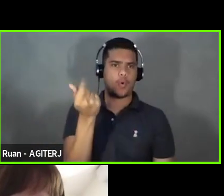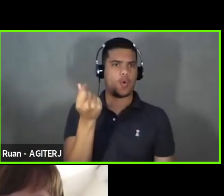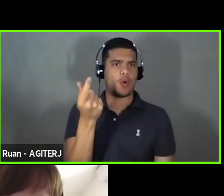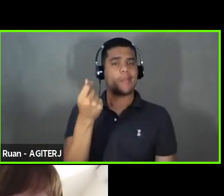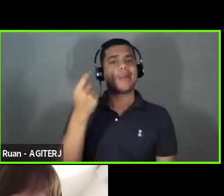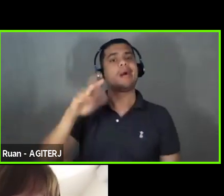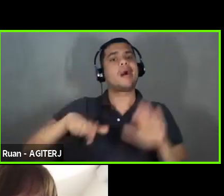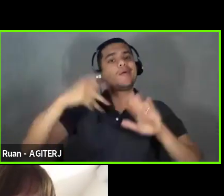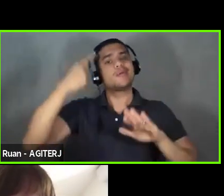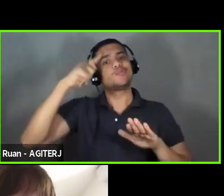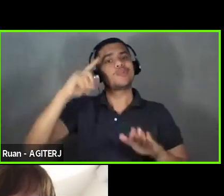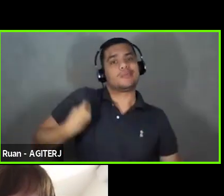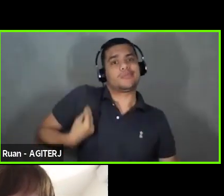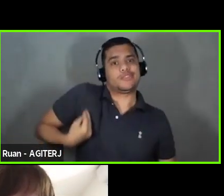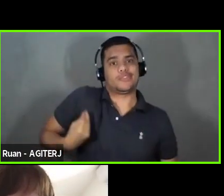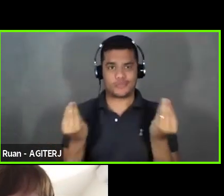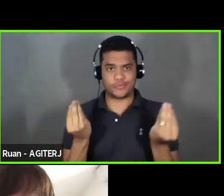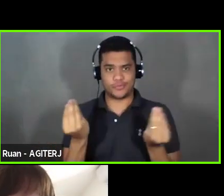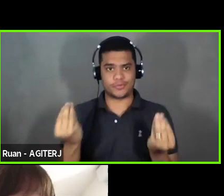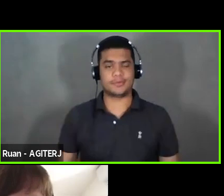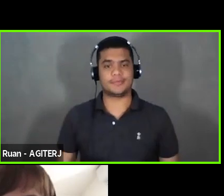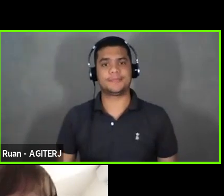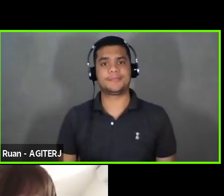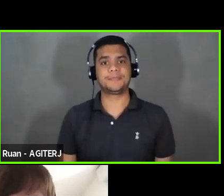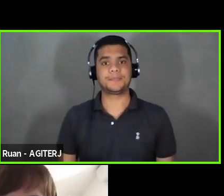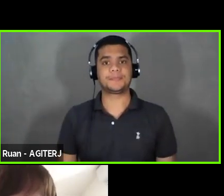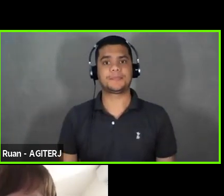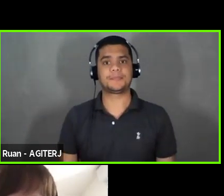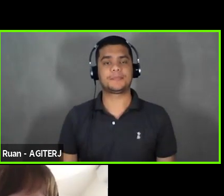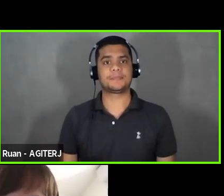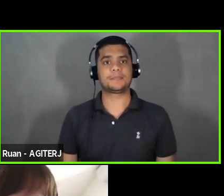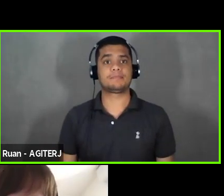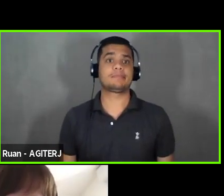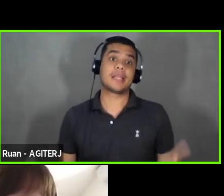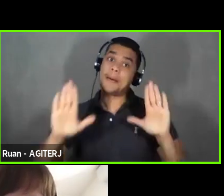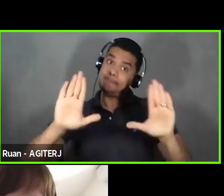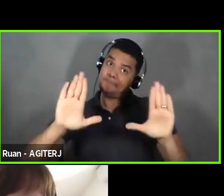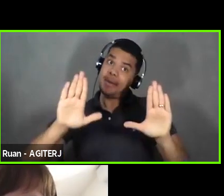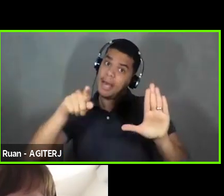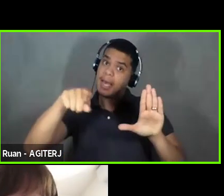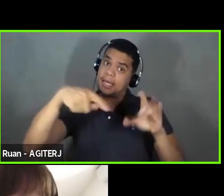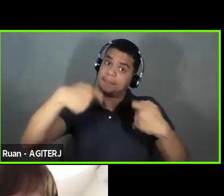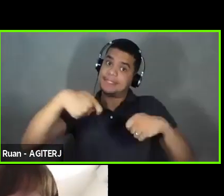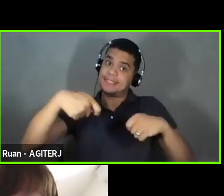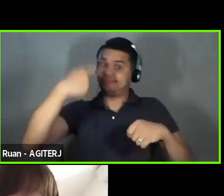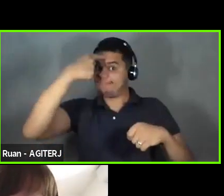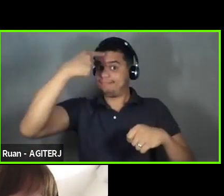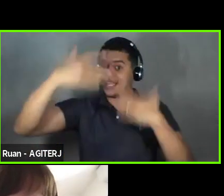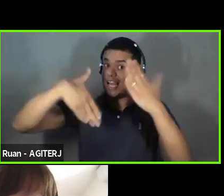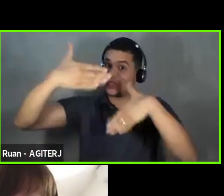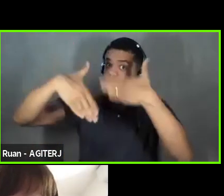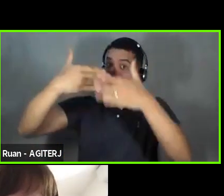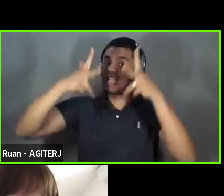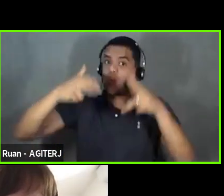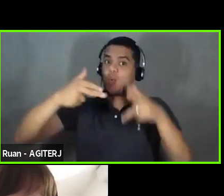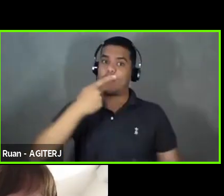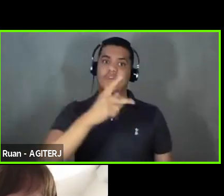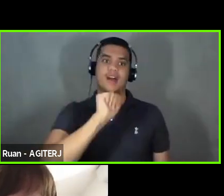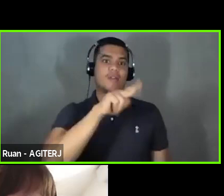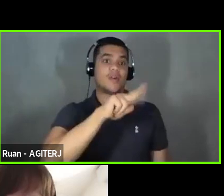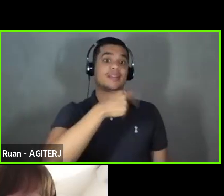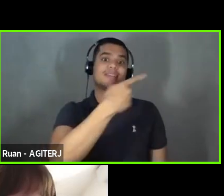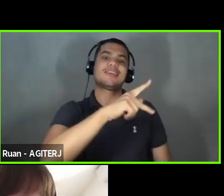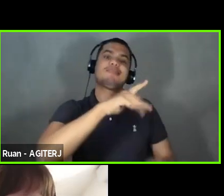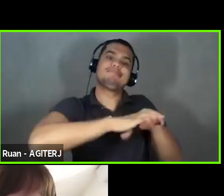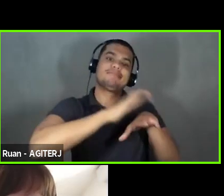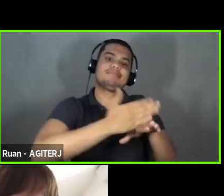saiba da existência. Mas não quer dizer que você não deva se atualizar, como disse a Ana, né? Porque é para o seu